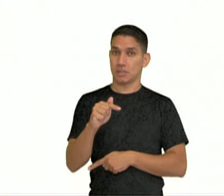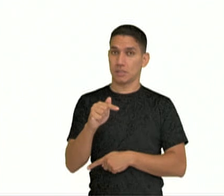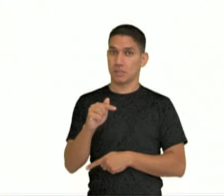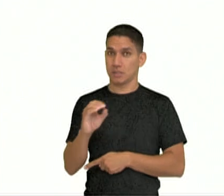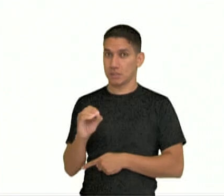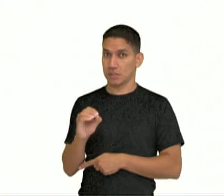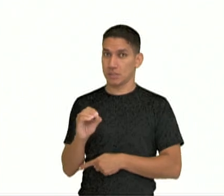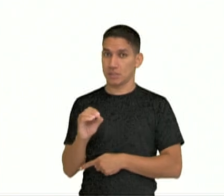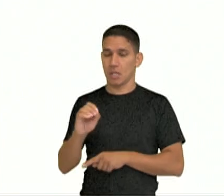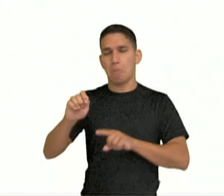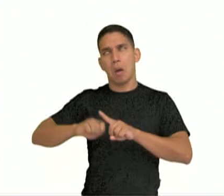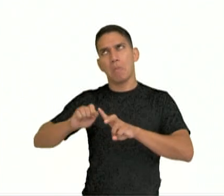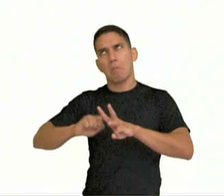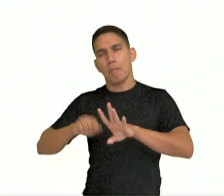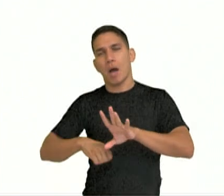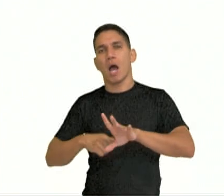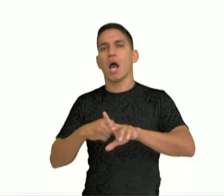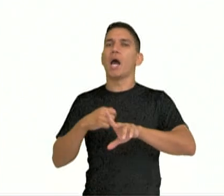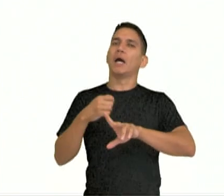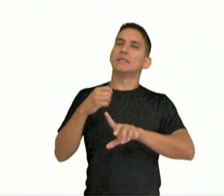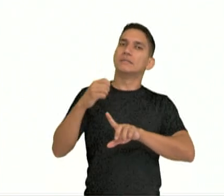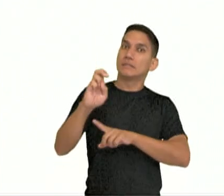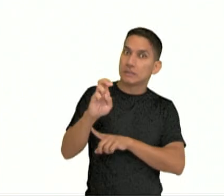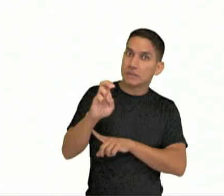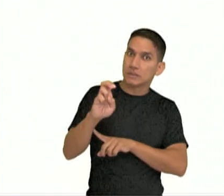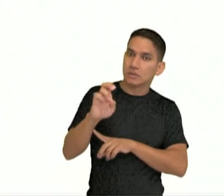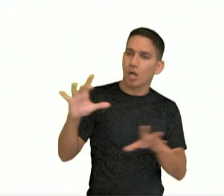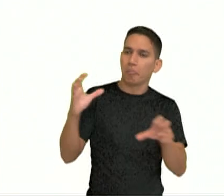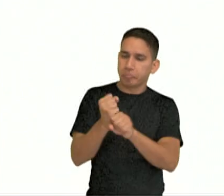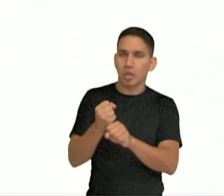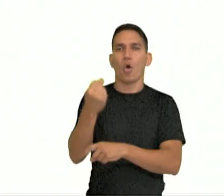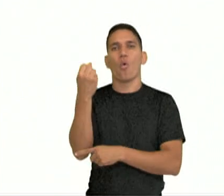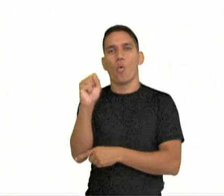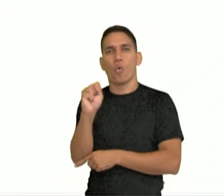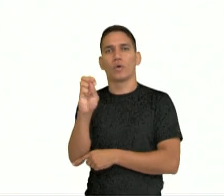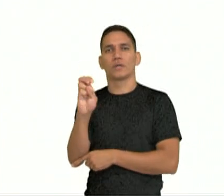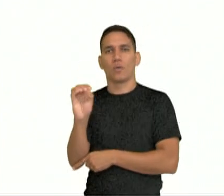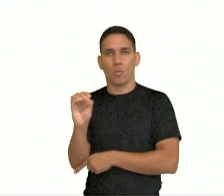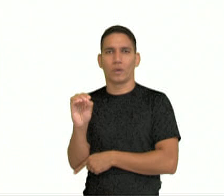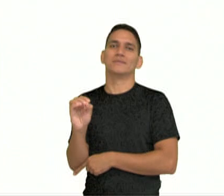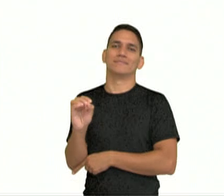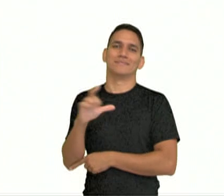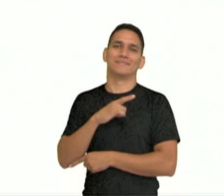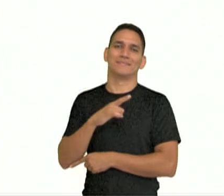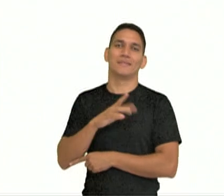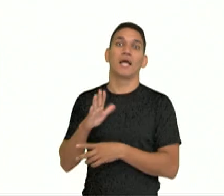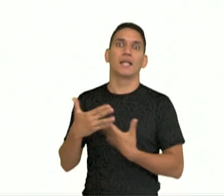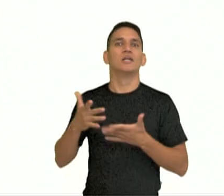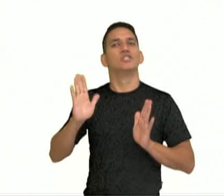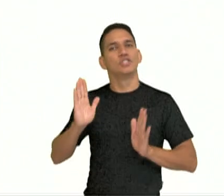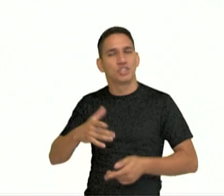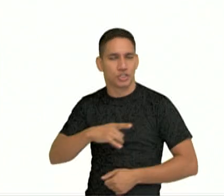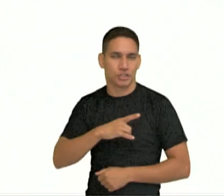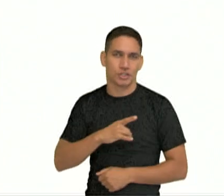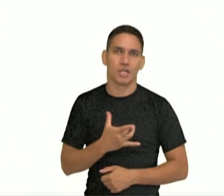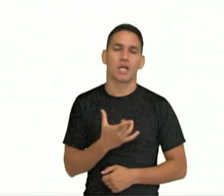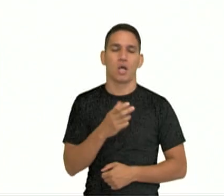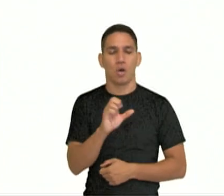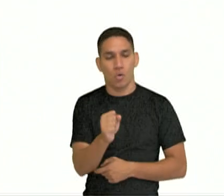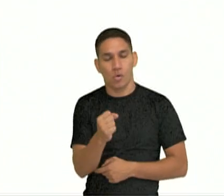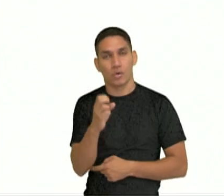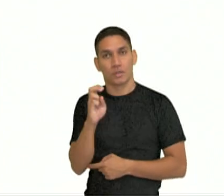tem guardado numa poupança que ela tem ali R$ 850. Opa, já tem 850. A